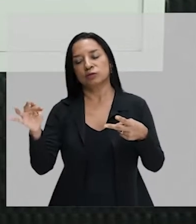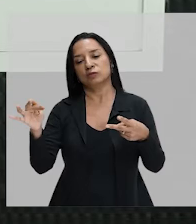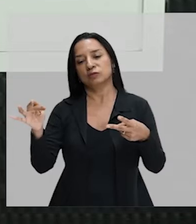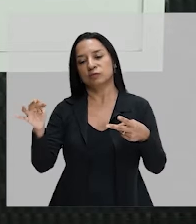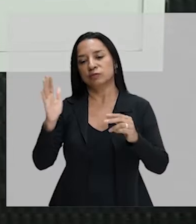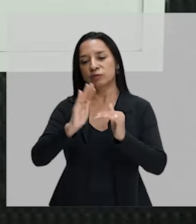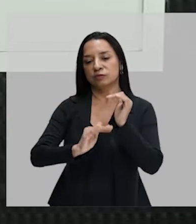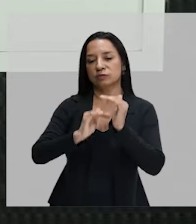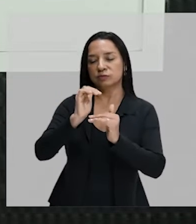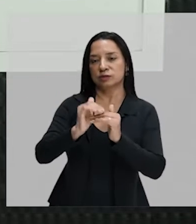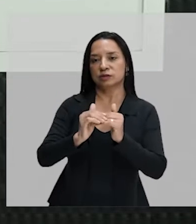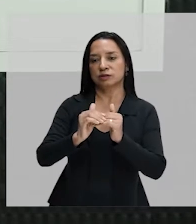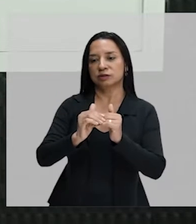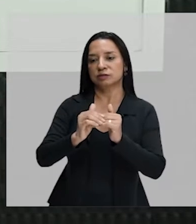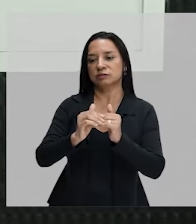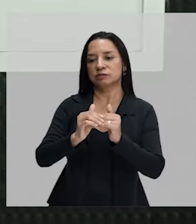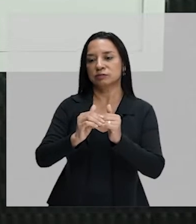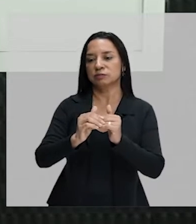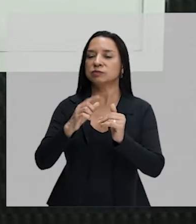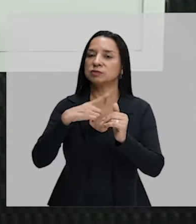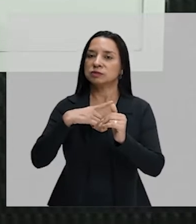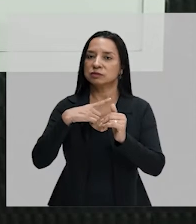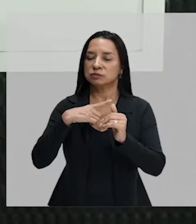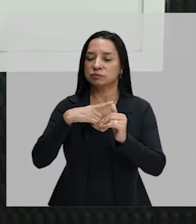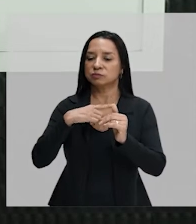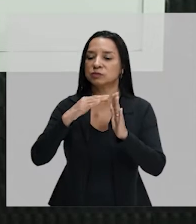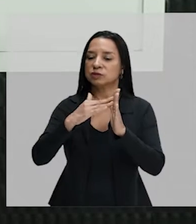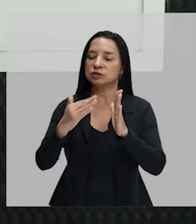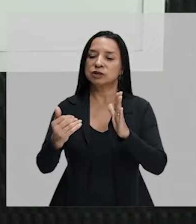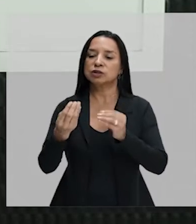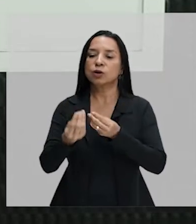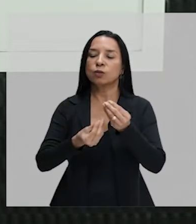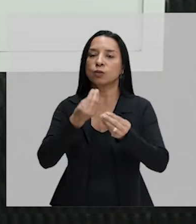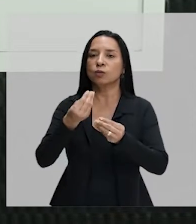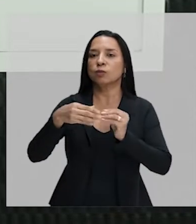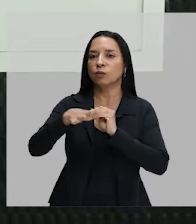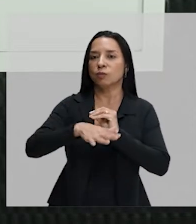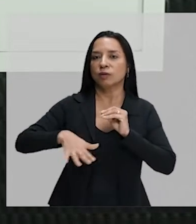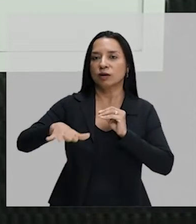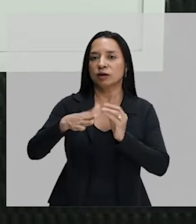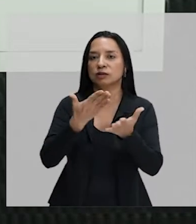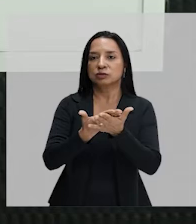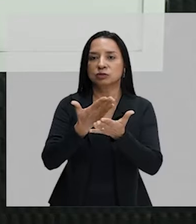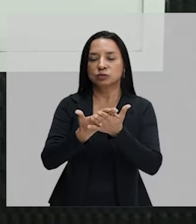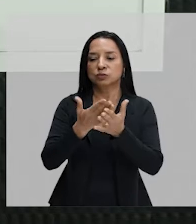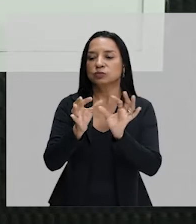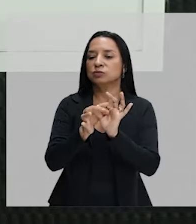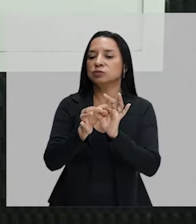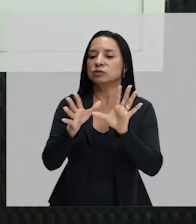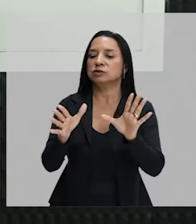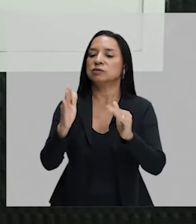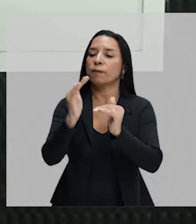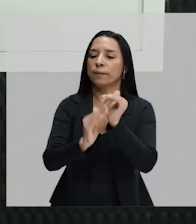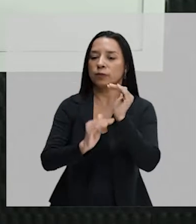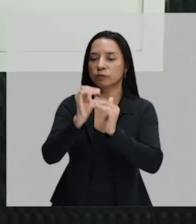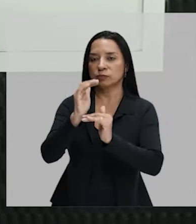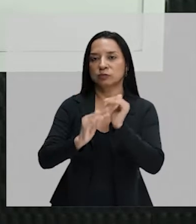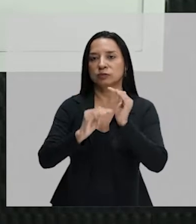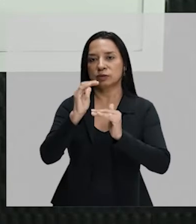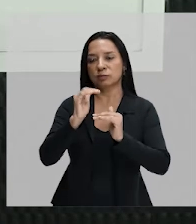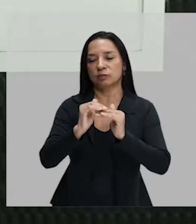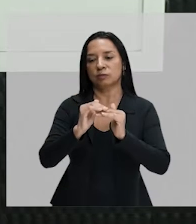trouxeram a estética como uma área de estudo autônoma, ou seja,